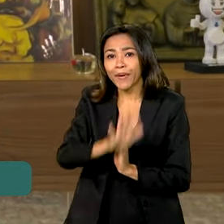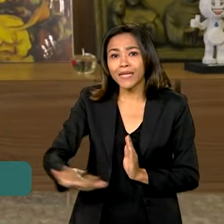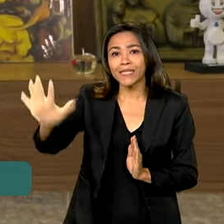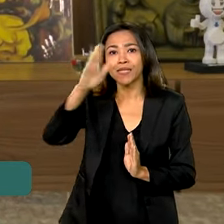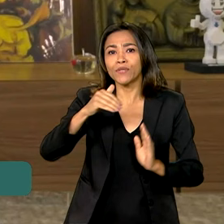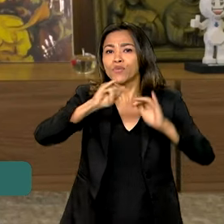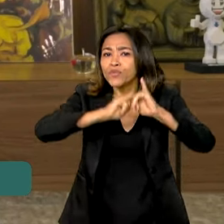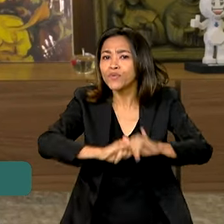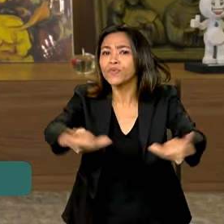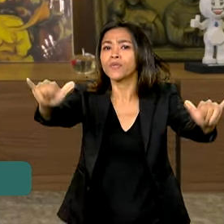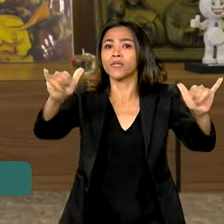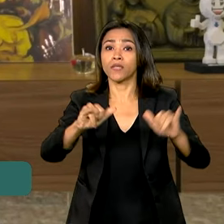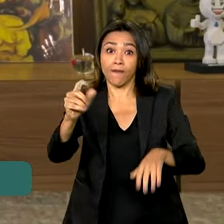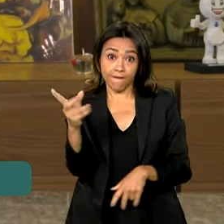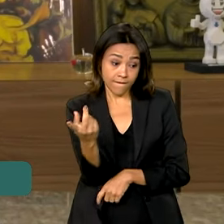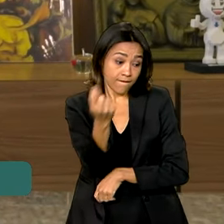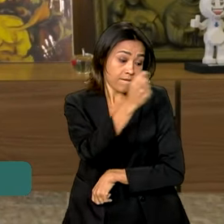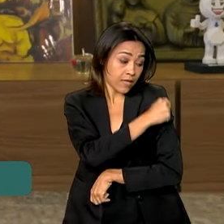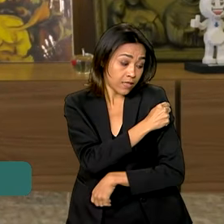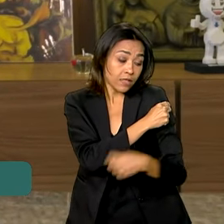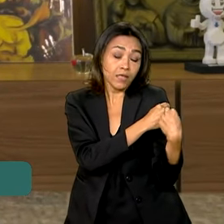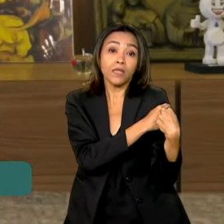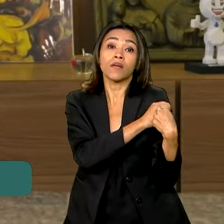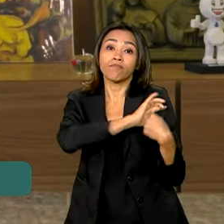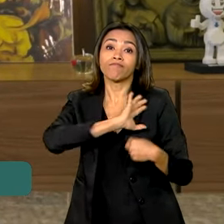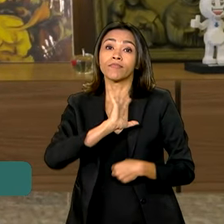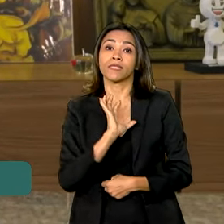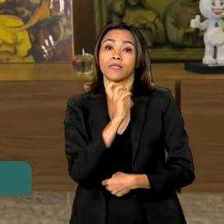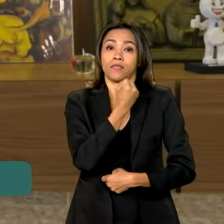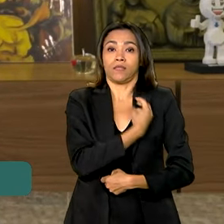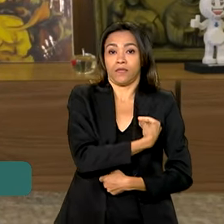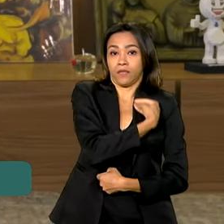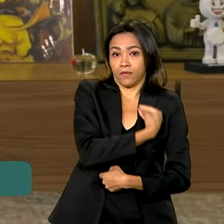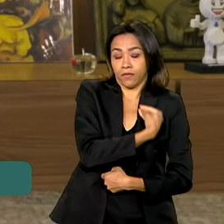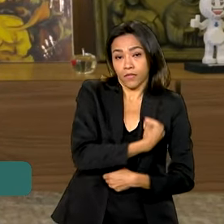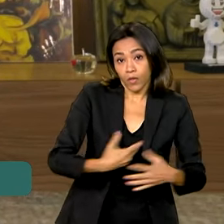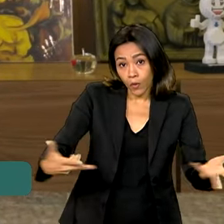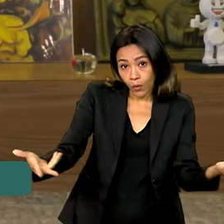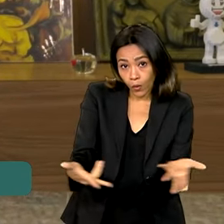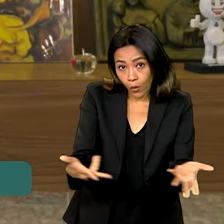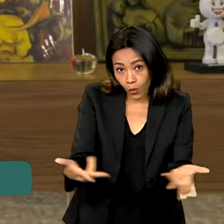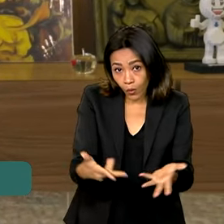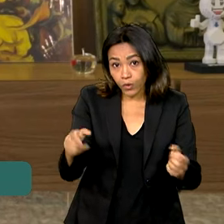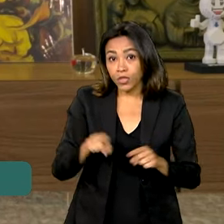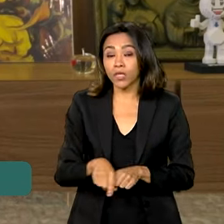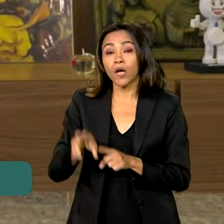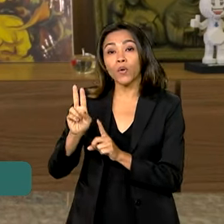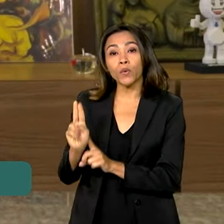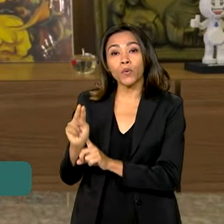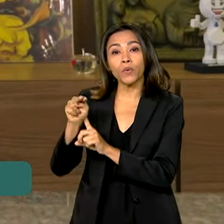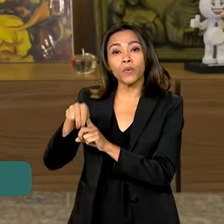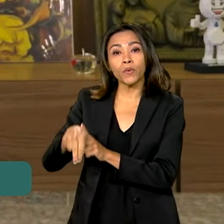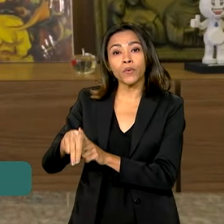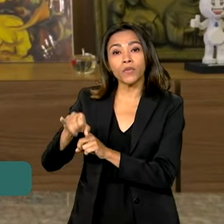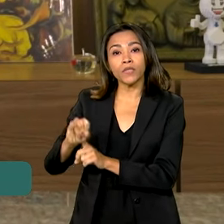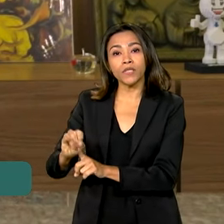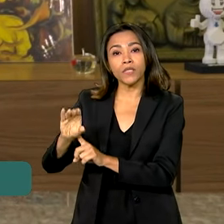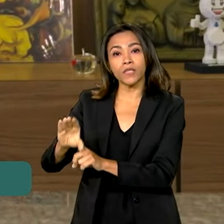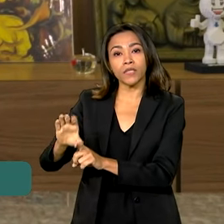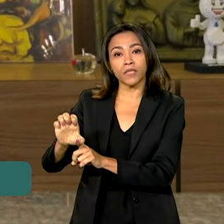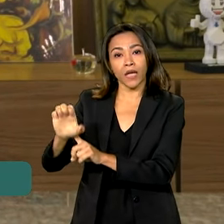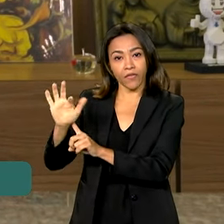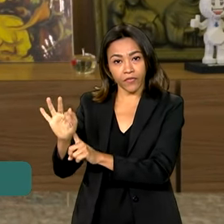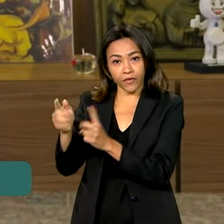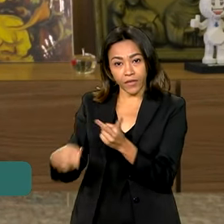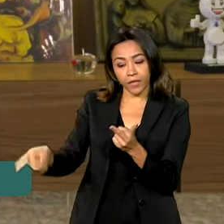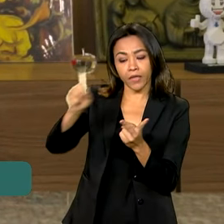vacinas salvam vidas hoje com o reconhecimento da Unicef e da Organização Mundial